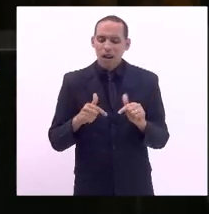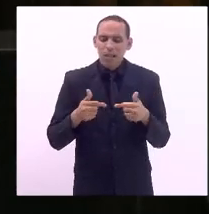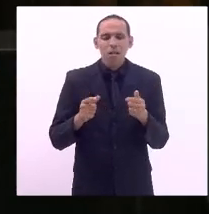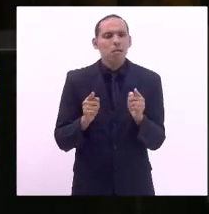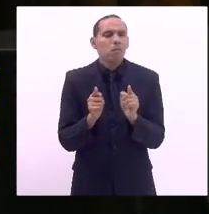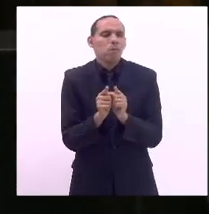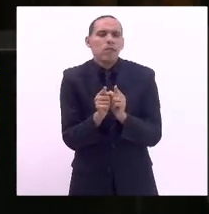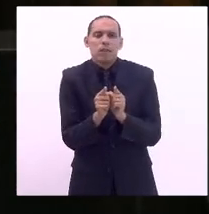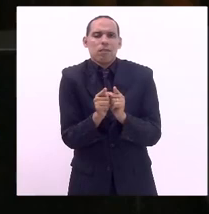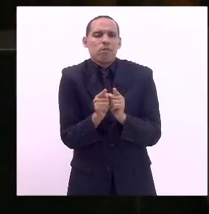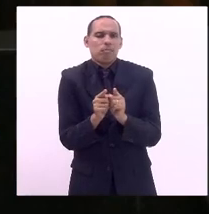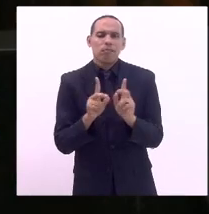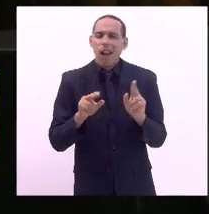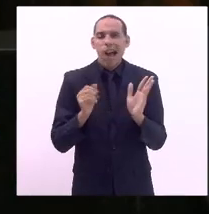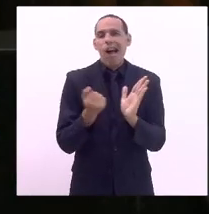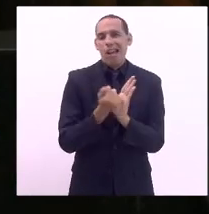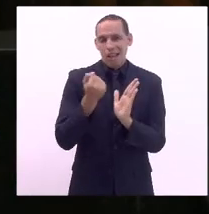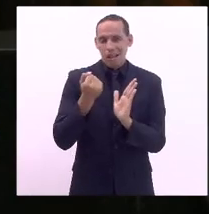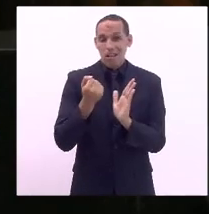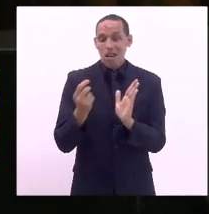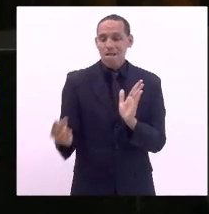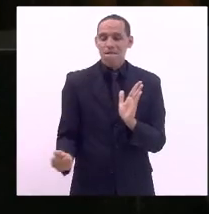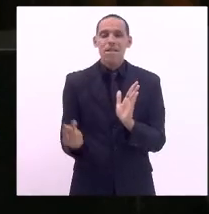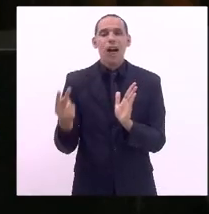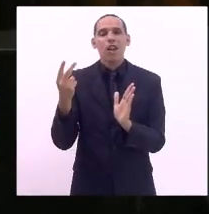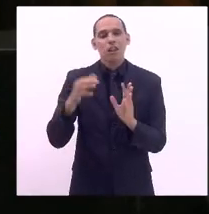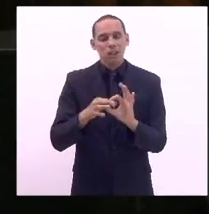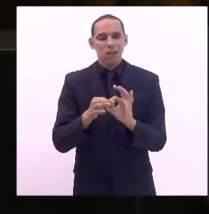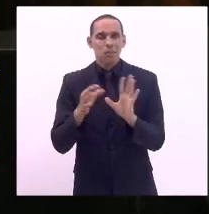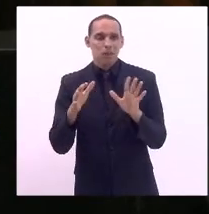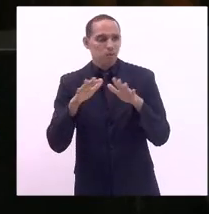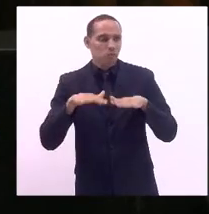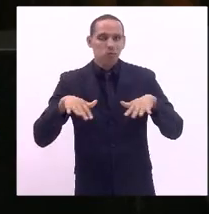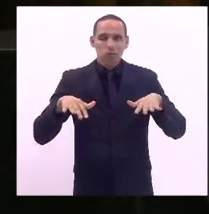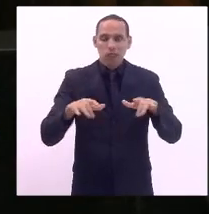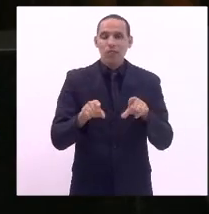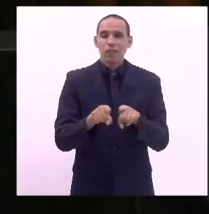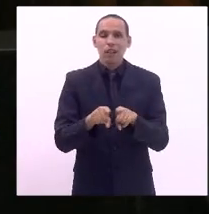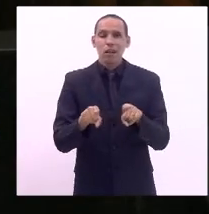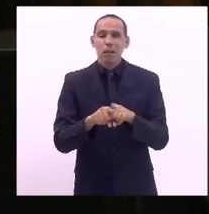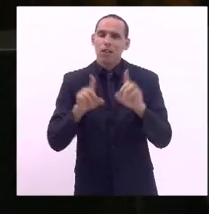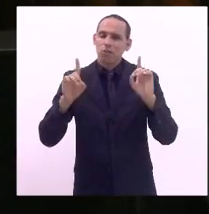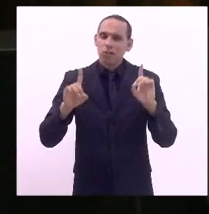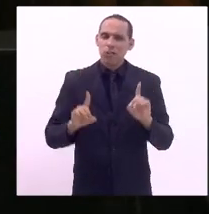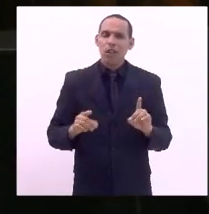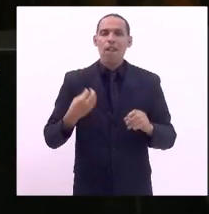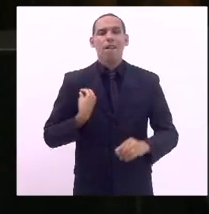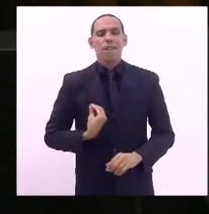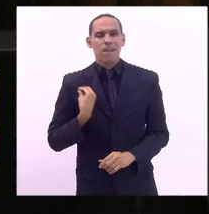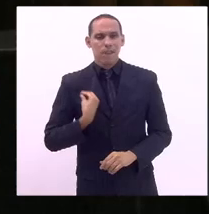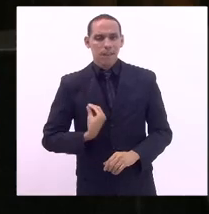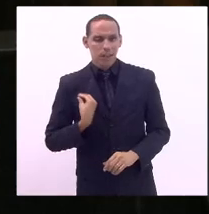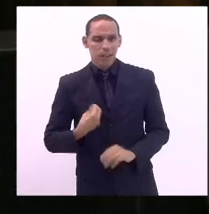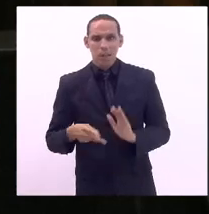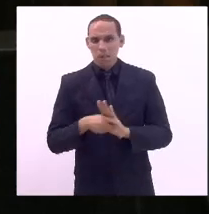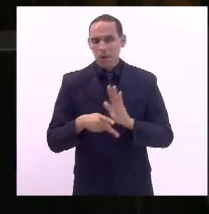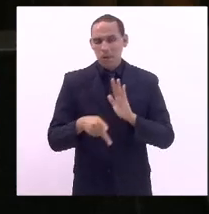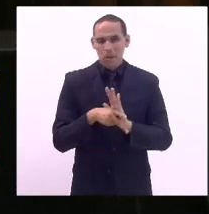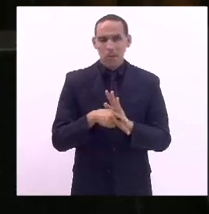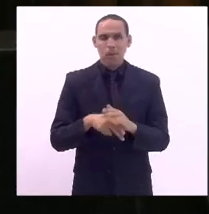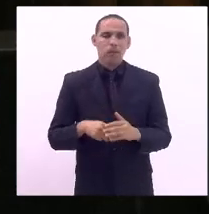gesto simbólico de valorização da liberdade, de valorização do direito à vida, do direito à